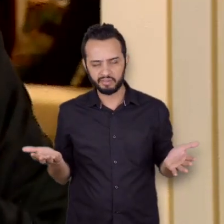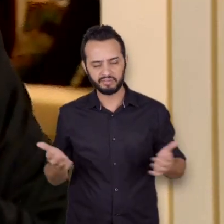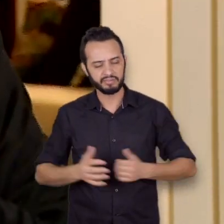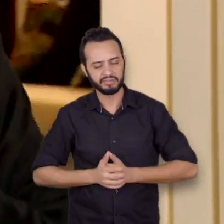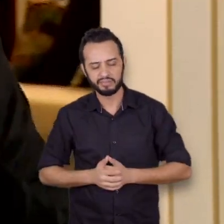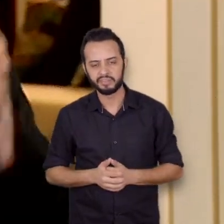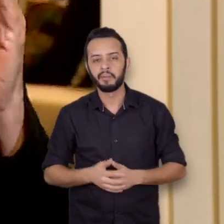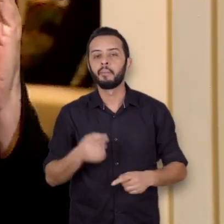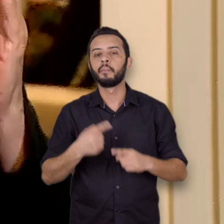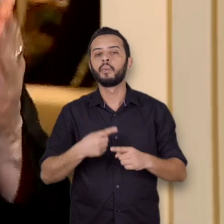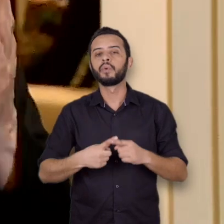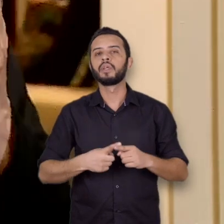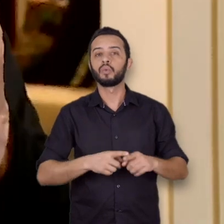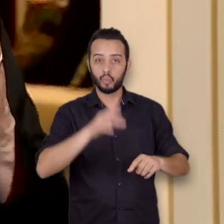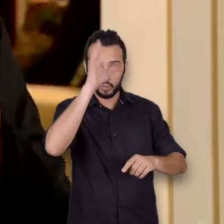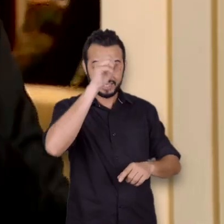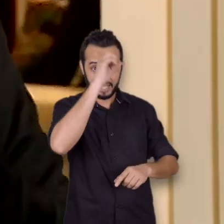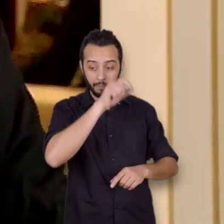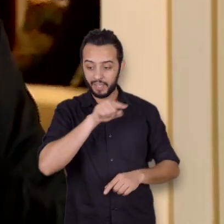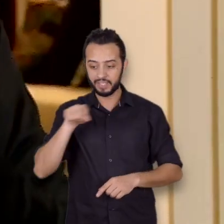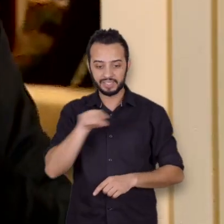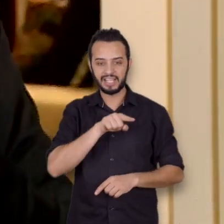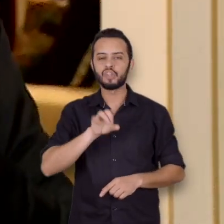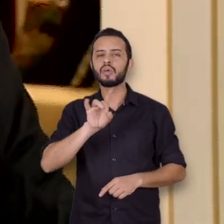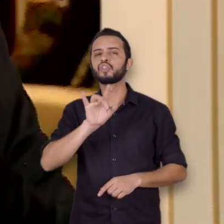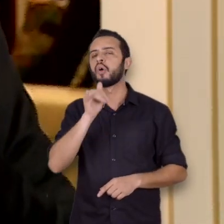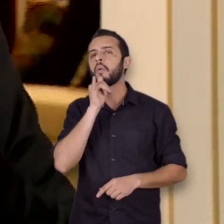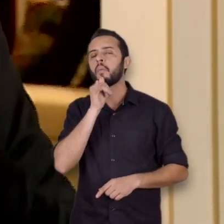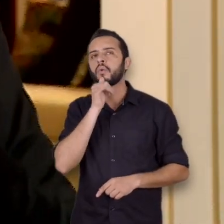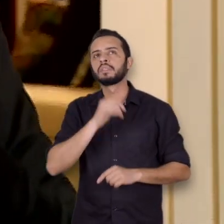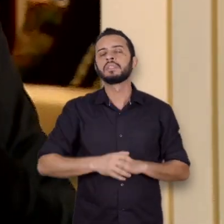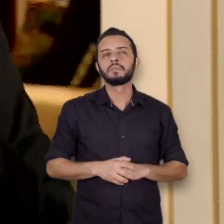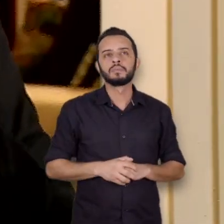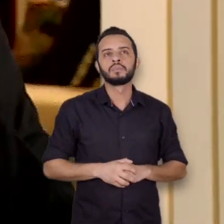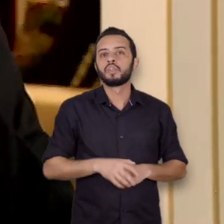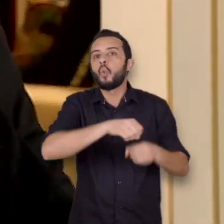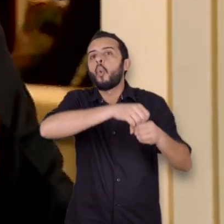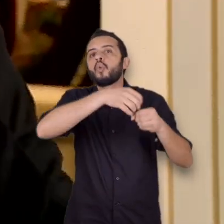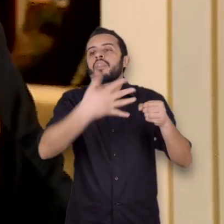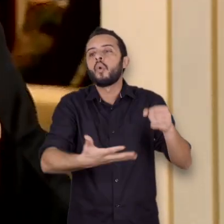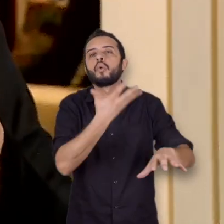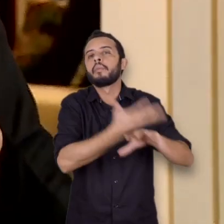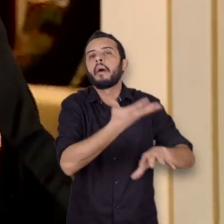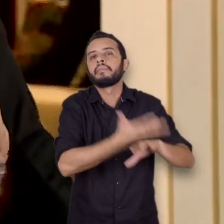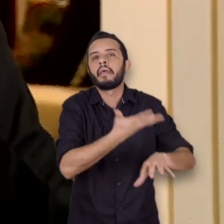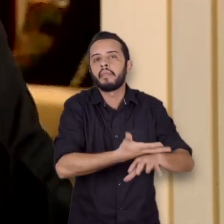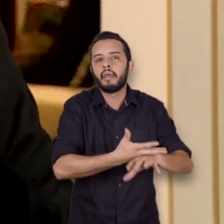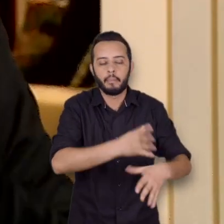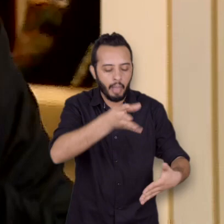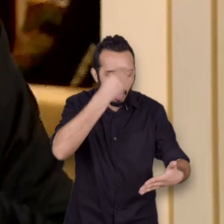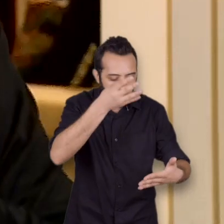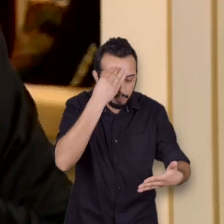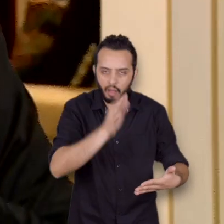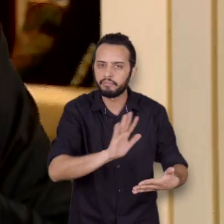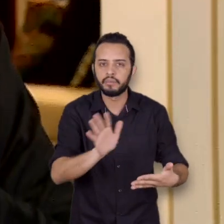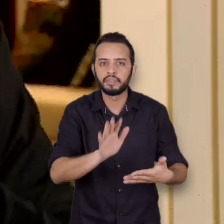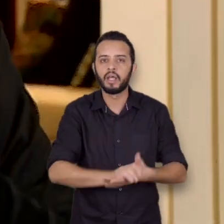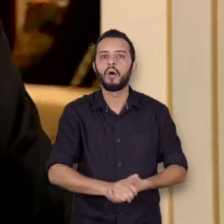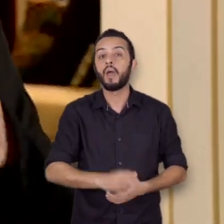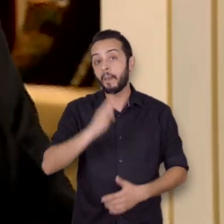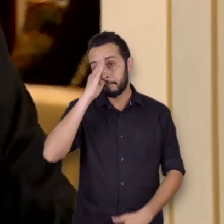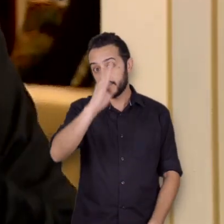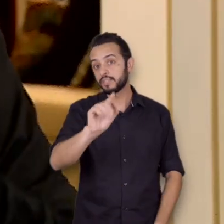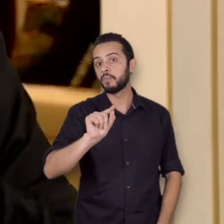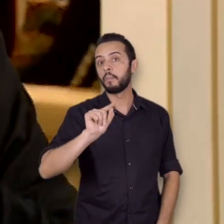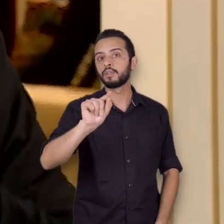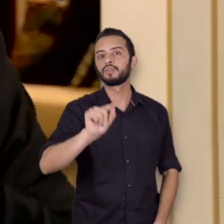sairá prejudicado, porque o que se aprende na escola não é apenas Conteúdos, quantidade de conteúdos, mas